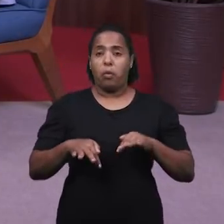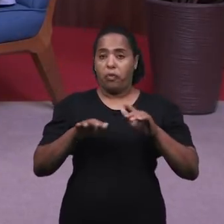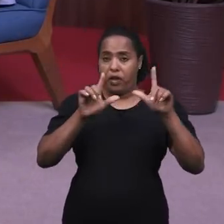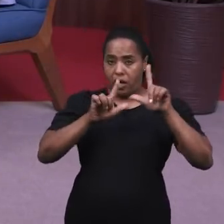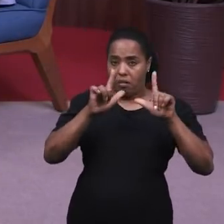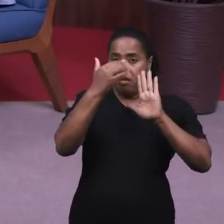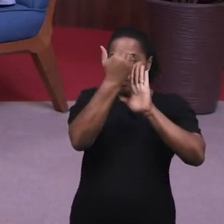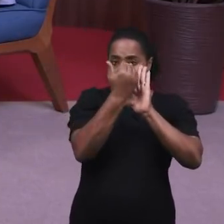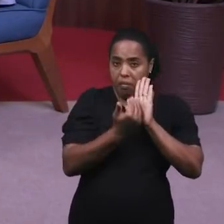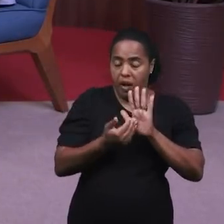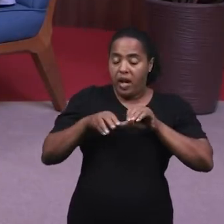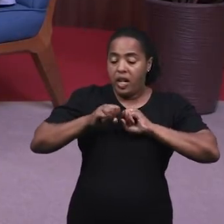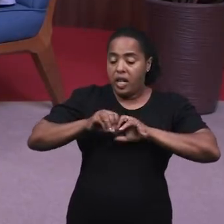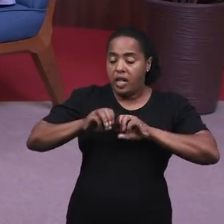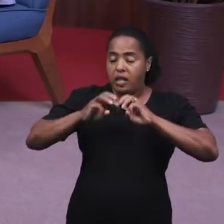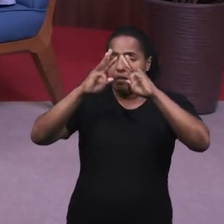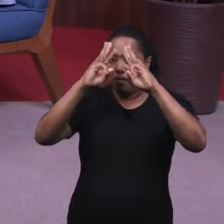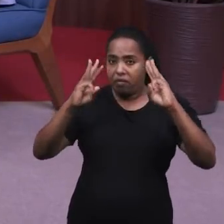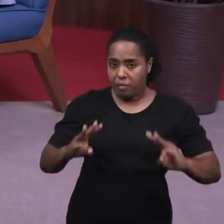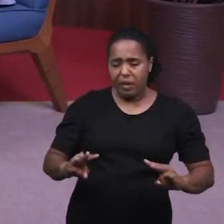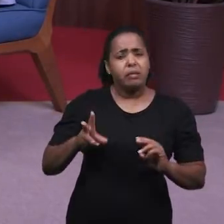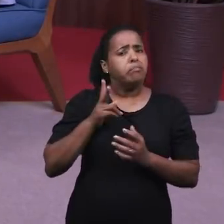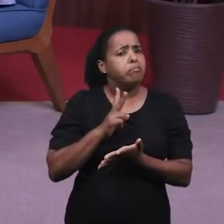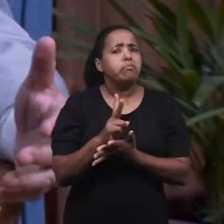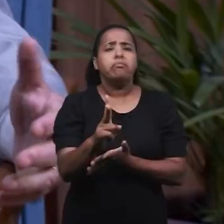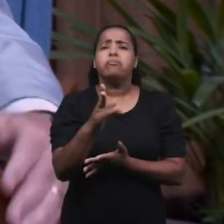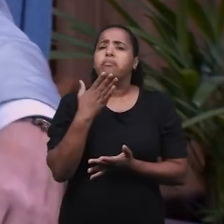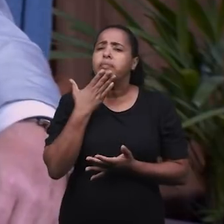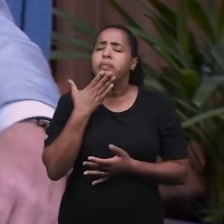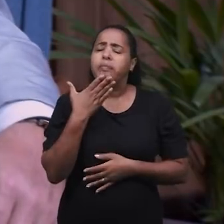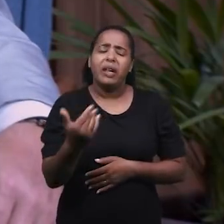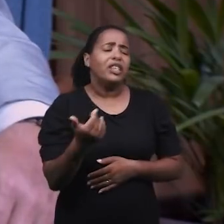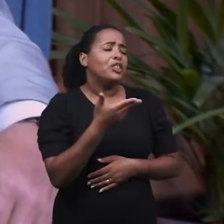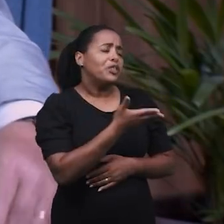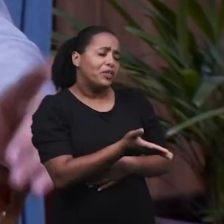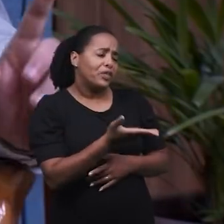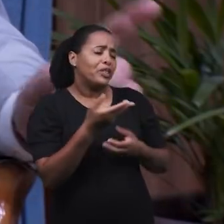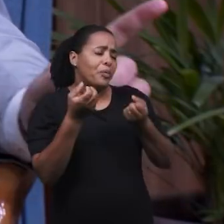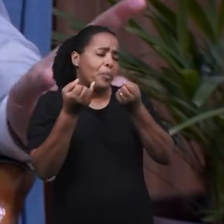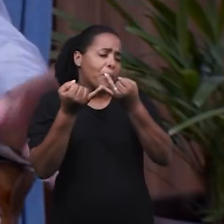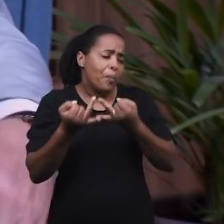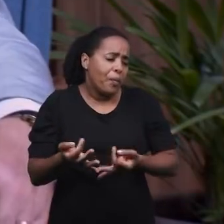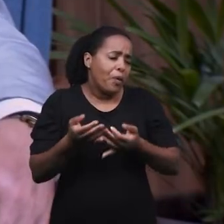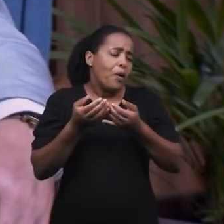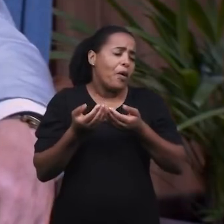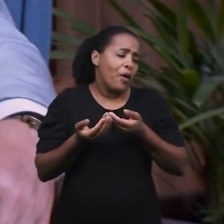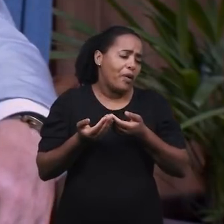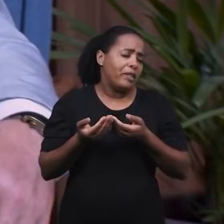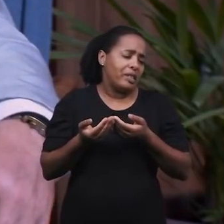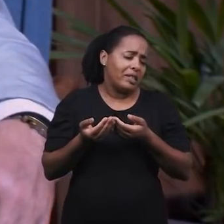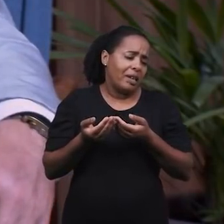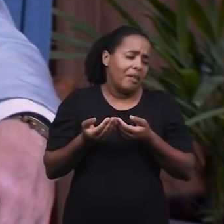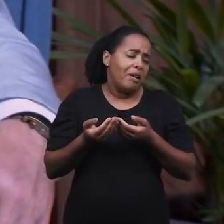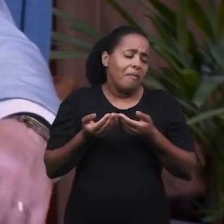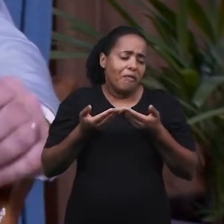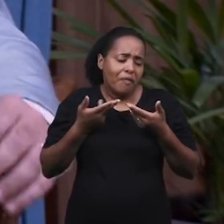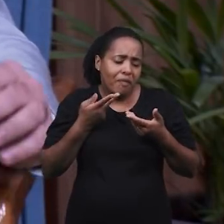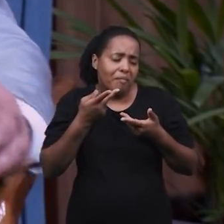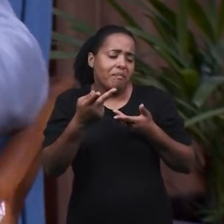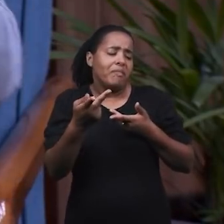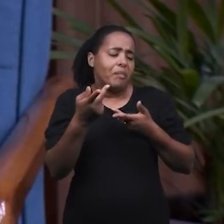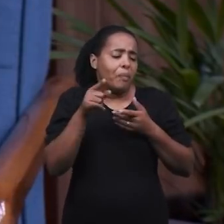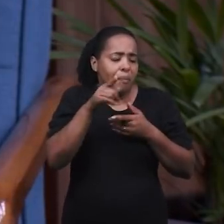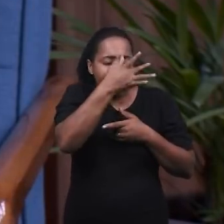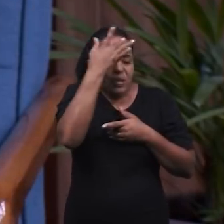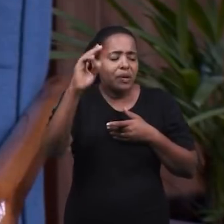quadro Lições do Manaim e a gente sempre pede que você traga uma palavra para aquela pessoa que está nos assistindo, no sentido dele